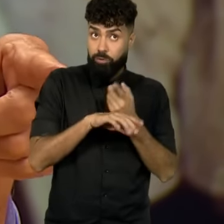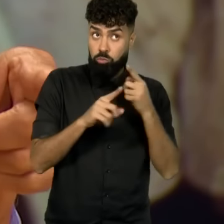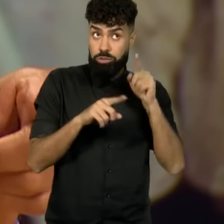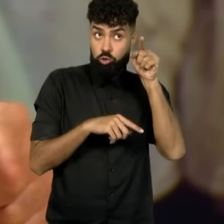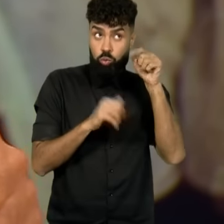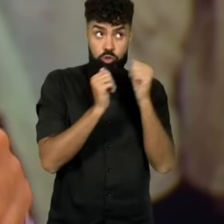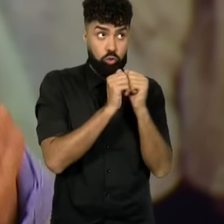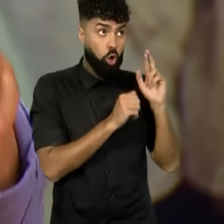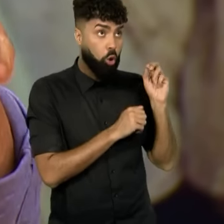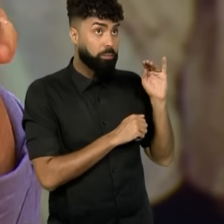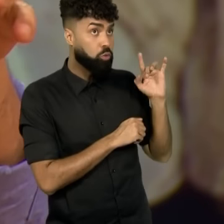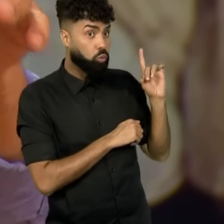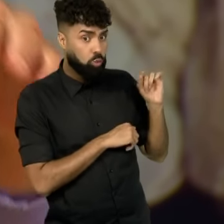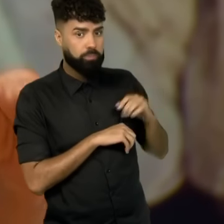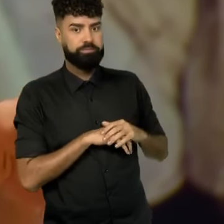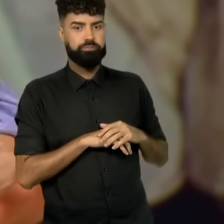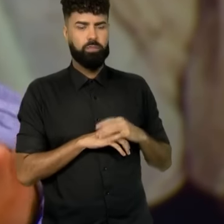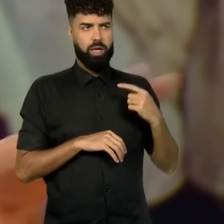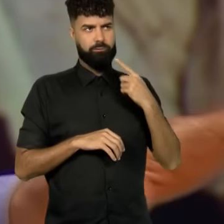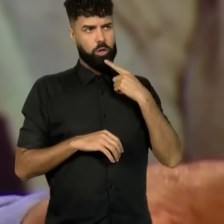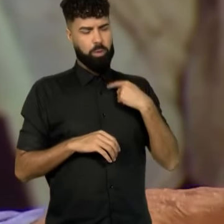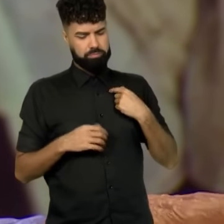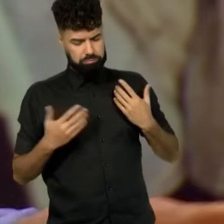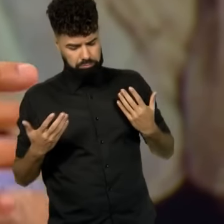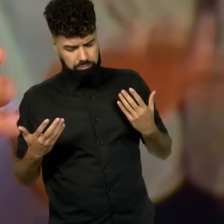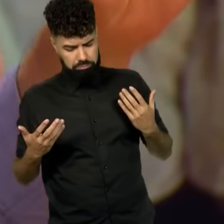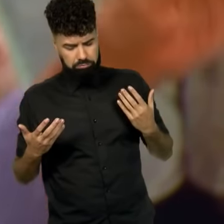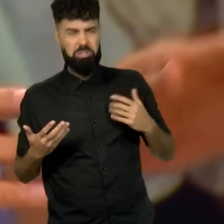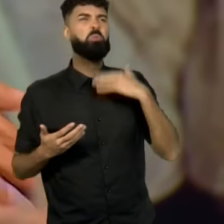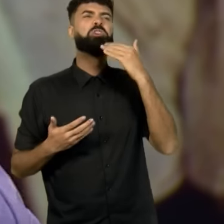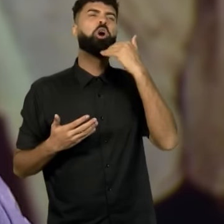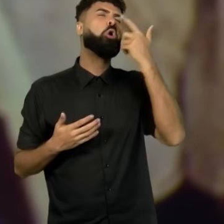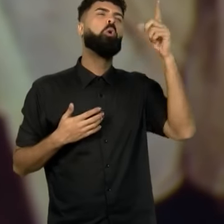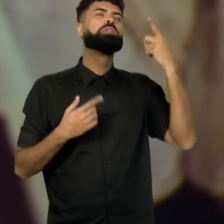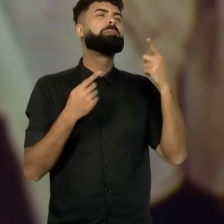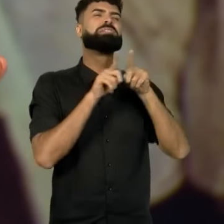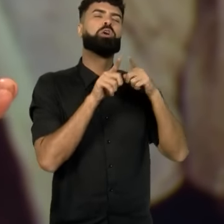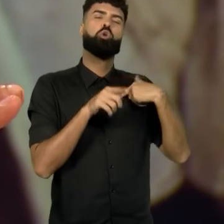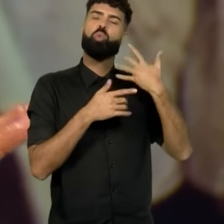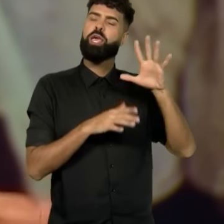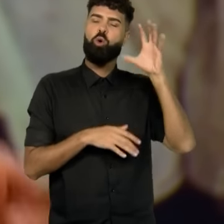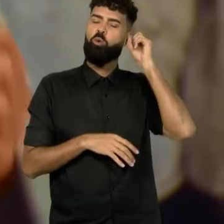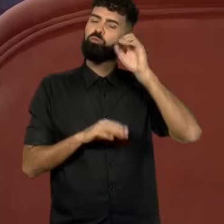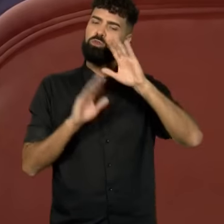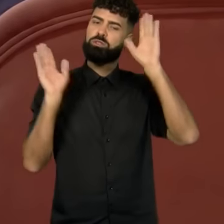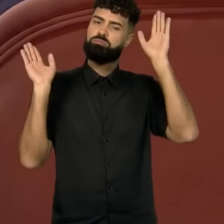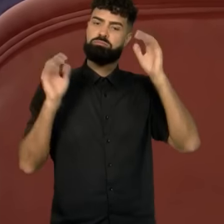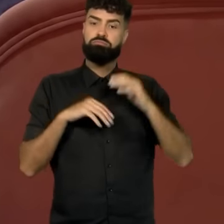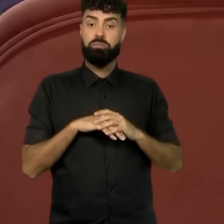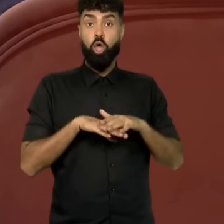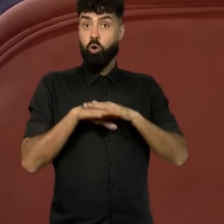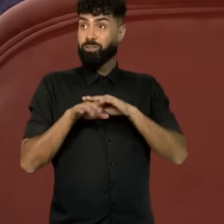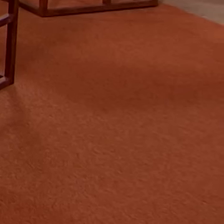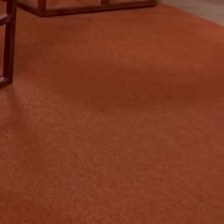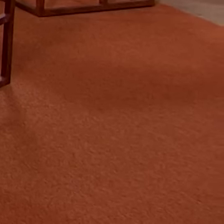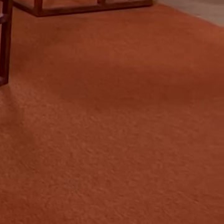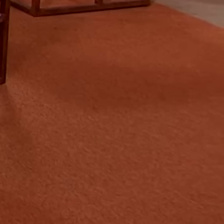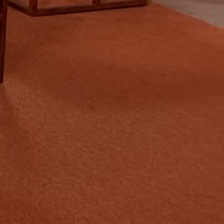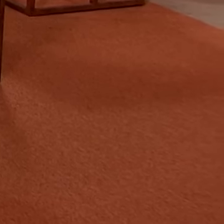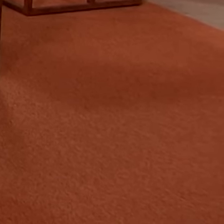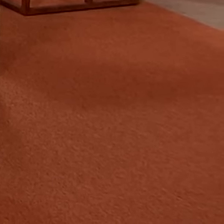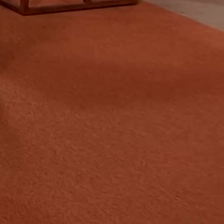Romildo. E não adianta vir com outro parceiro que eu não vou nem ouvir. E falou com o Romildo a mesma coisa. Ó,